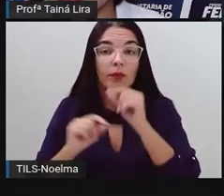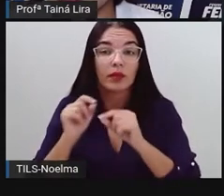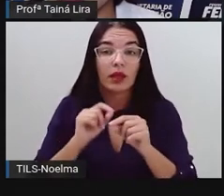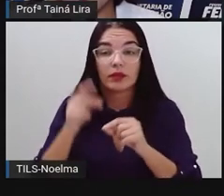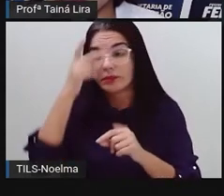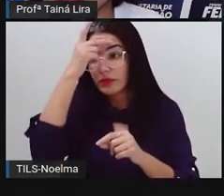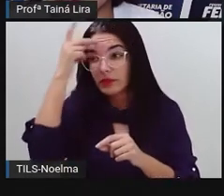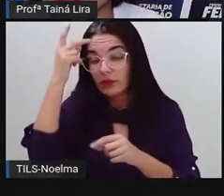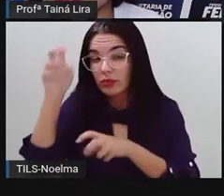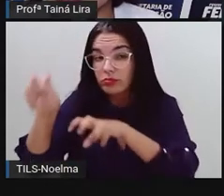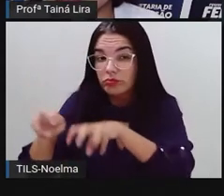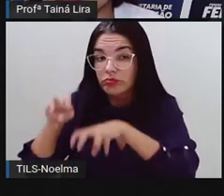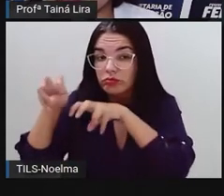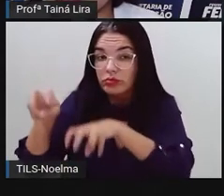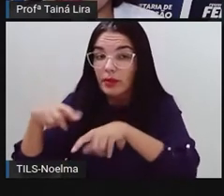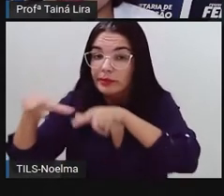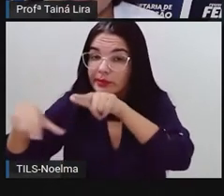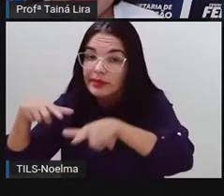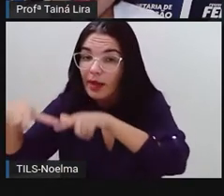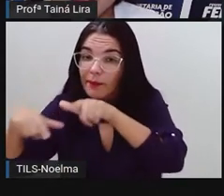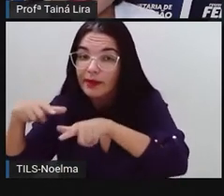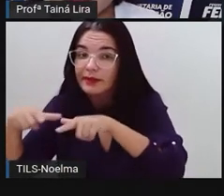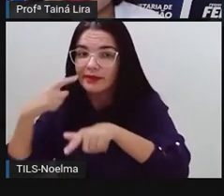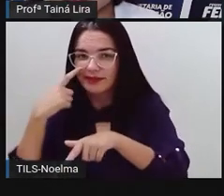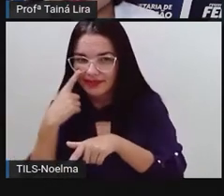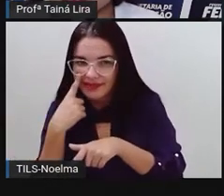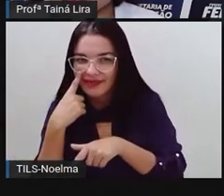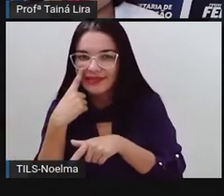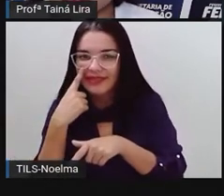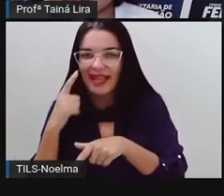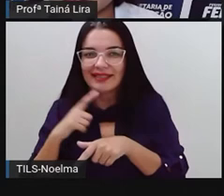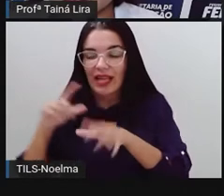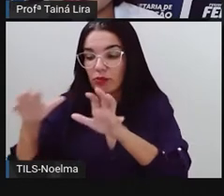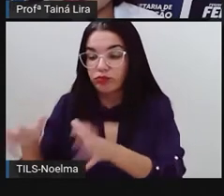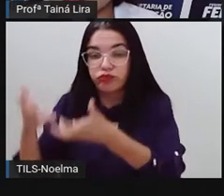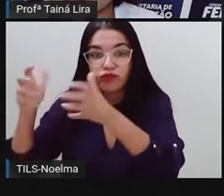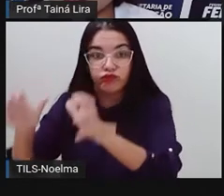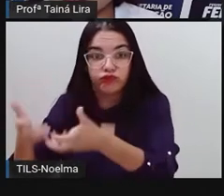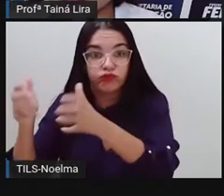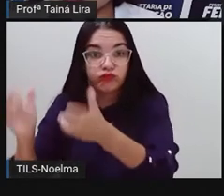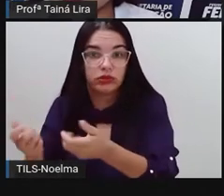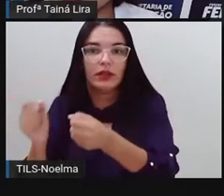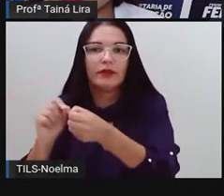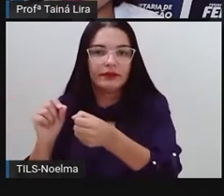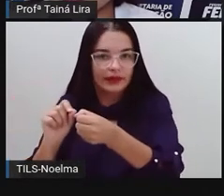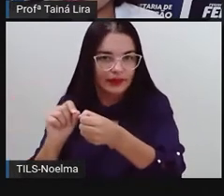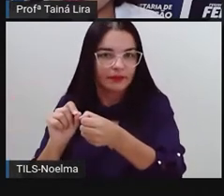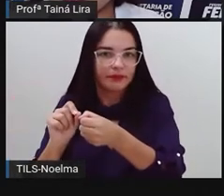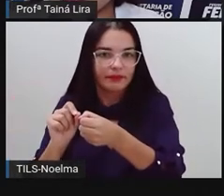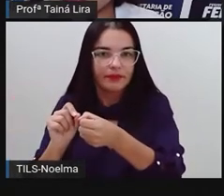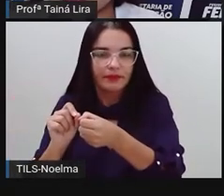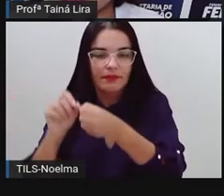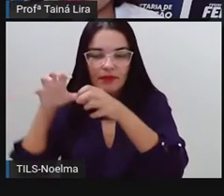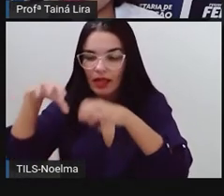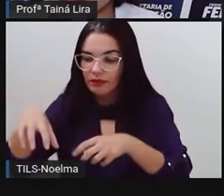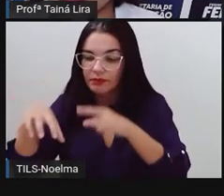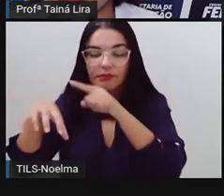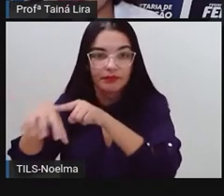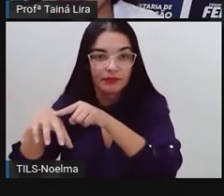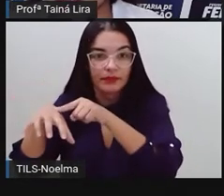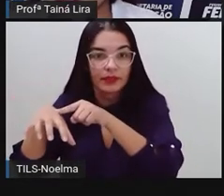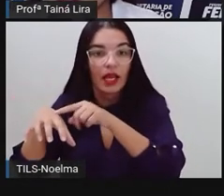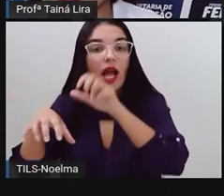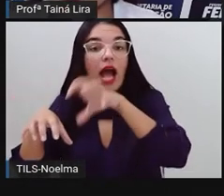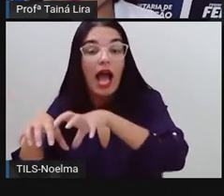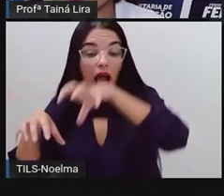aqui cuidando né E nós temos aqui ó agricultura sendo exercida olha as plantas né olha como